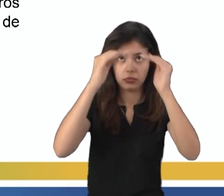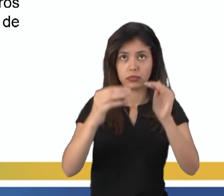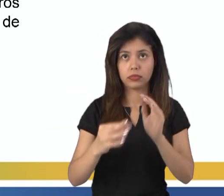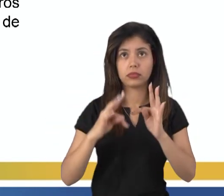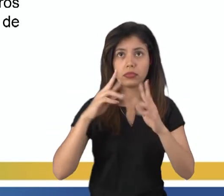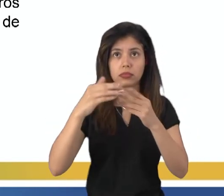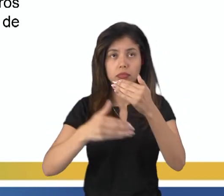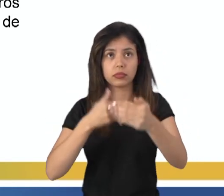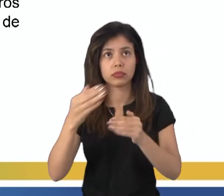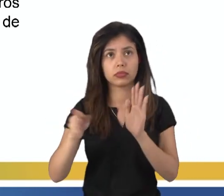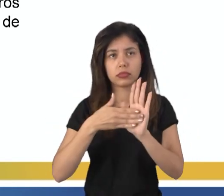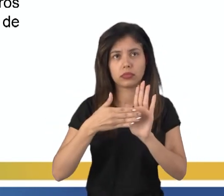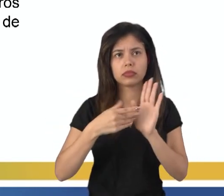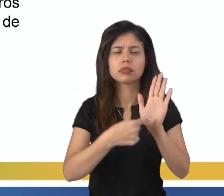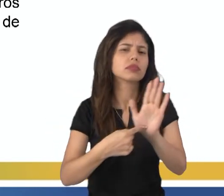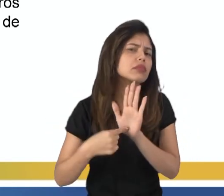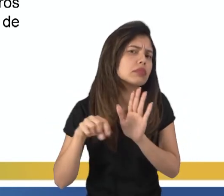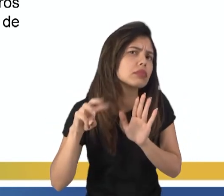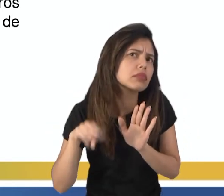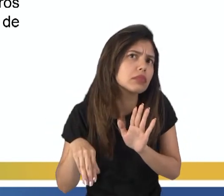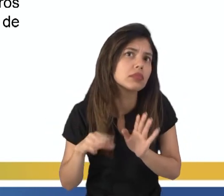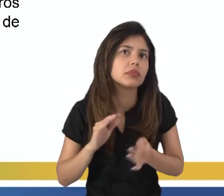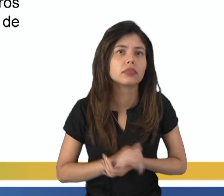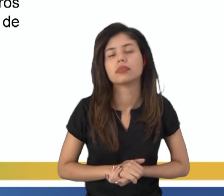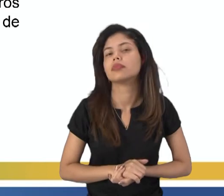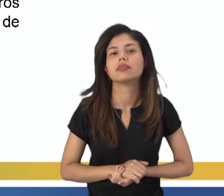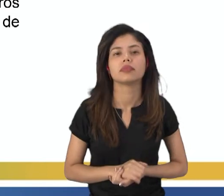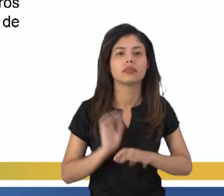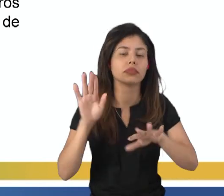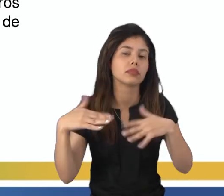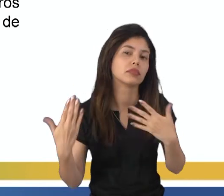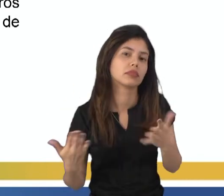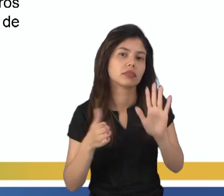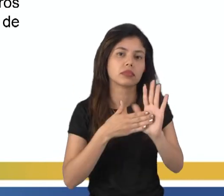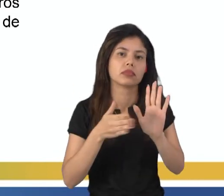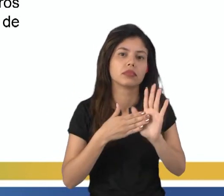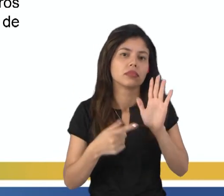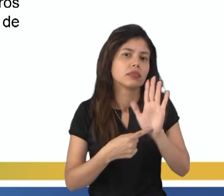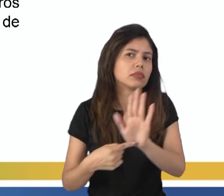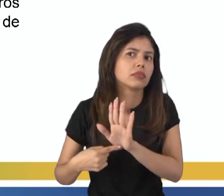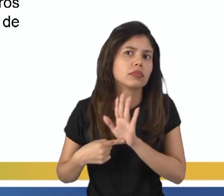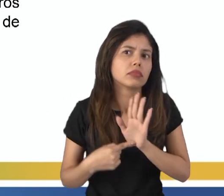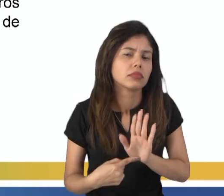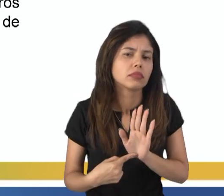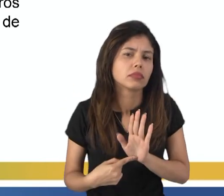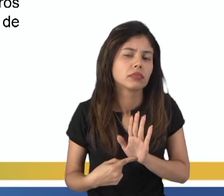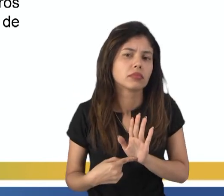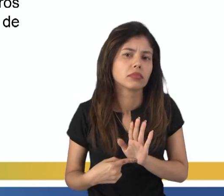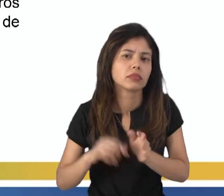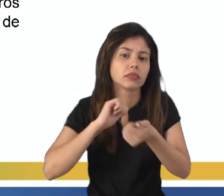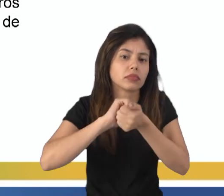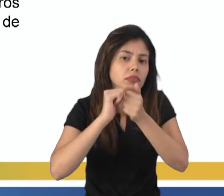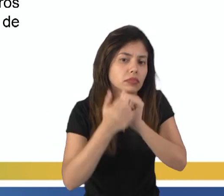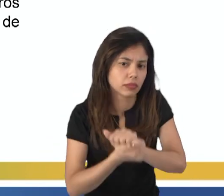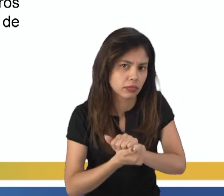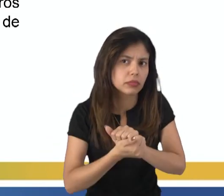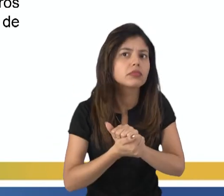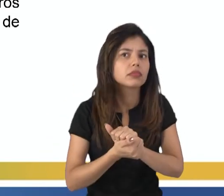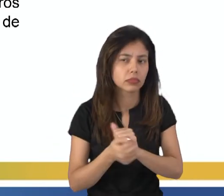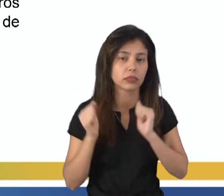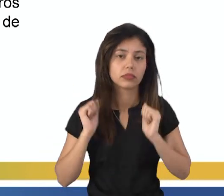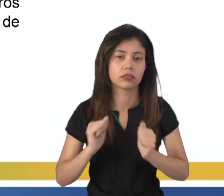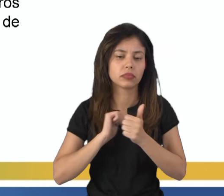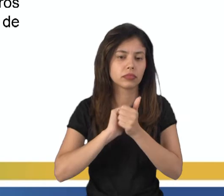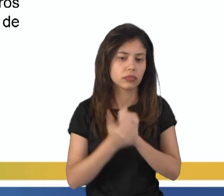teoria evolucionista proposta por quem? Qual deles propôs a questão aí da adaptação, que os seres podem